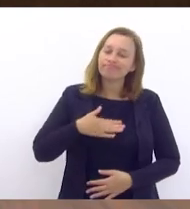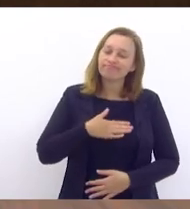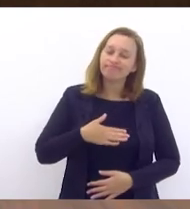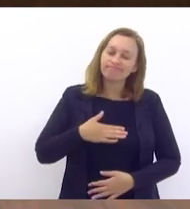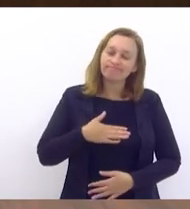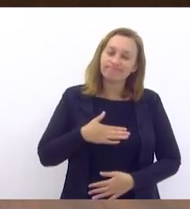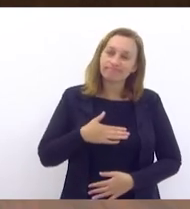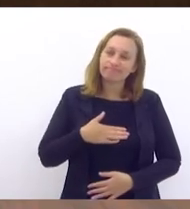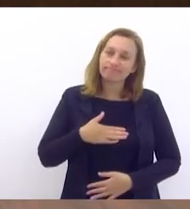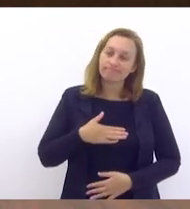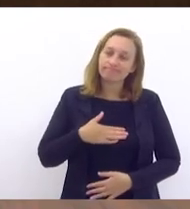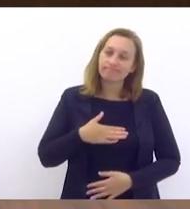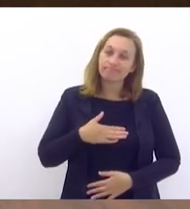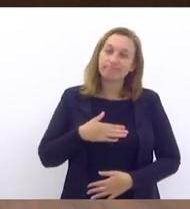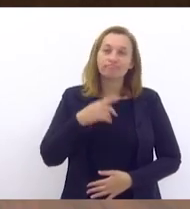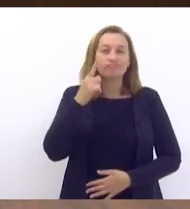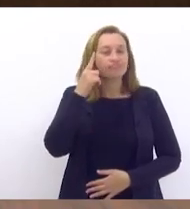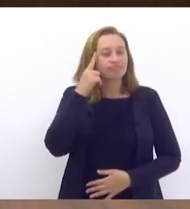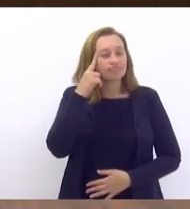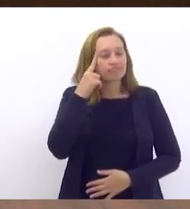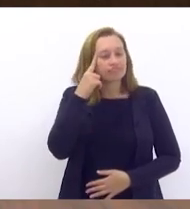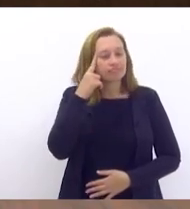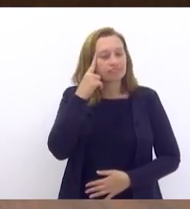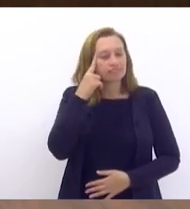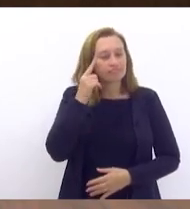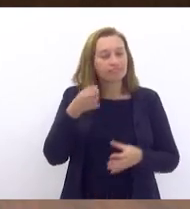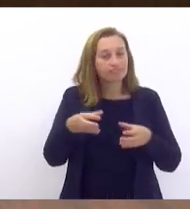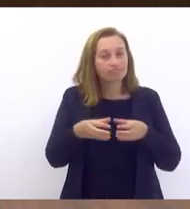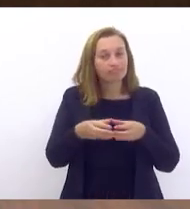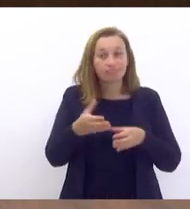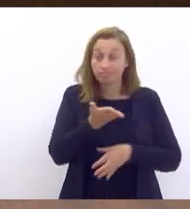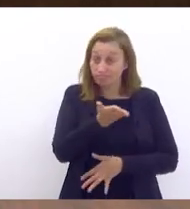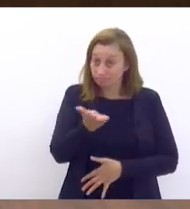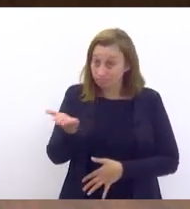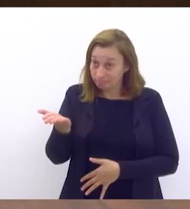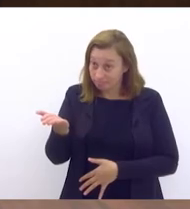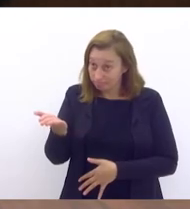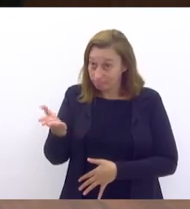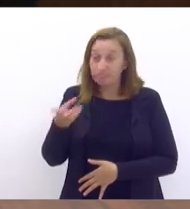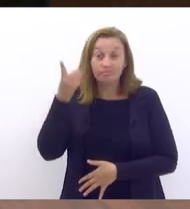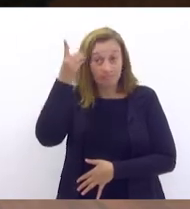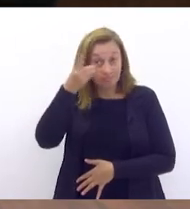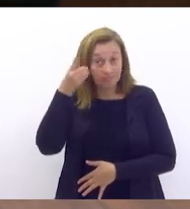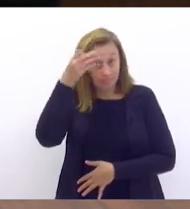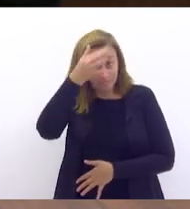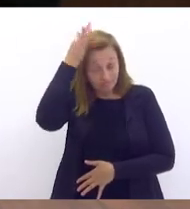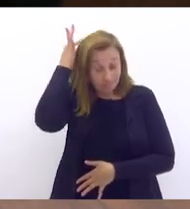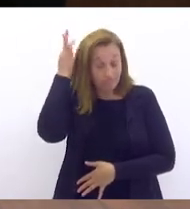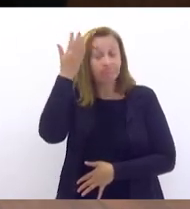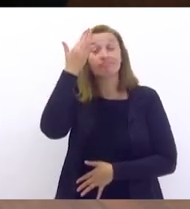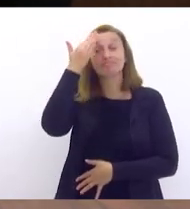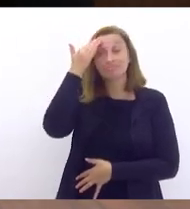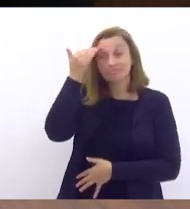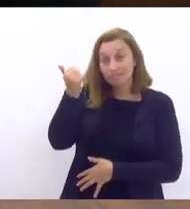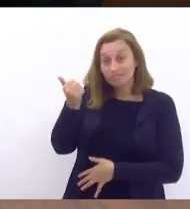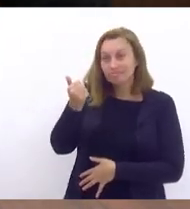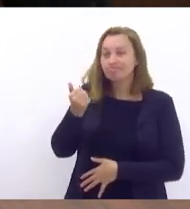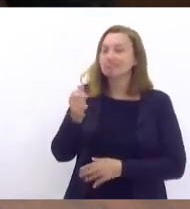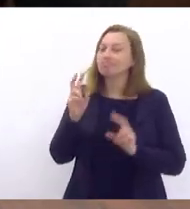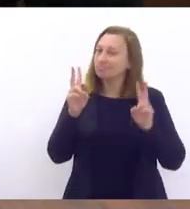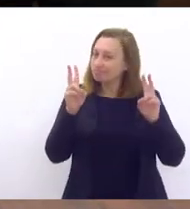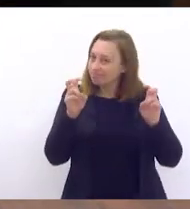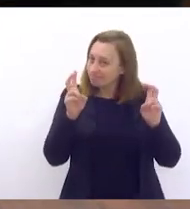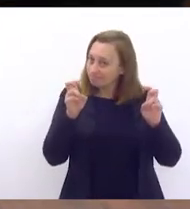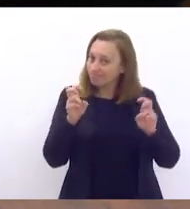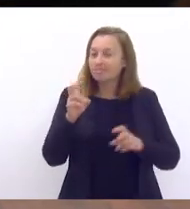fazer uma reflexão em conjunto com vocês que aqui estão, deputado Fred, porque eu sei que essa matéria, e